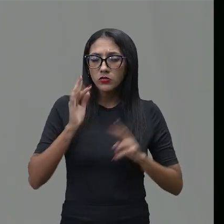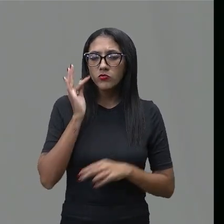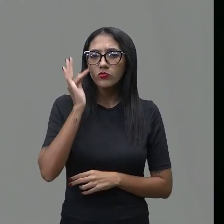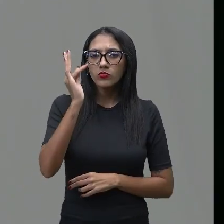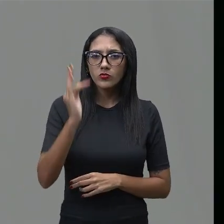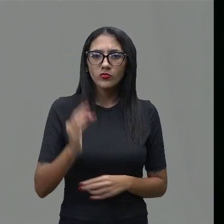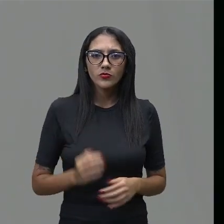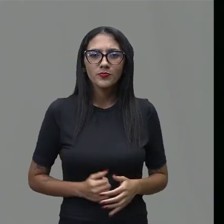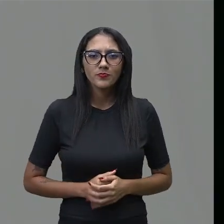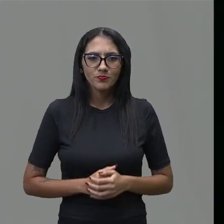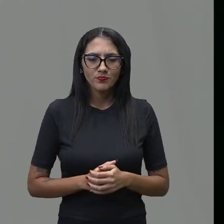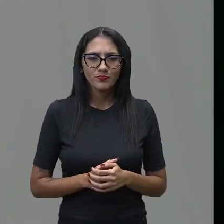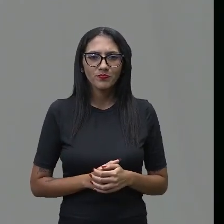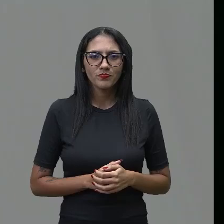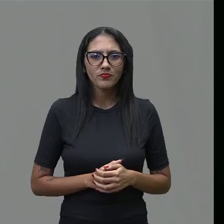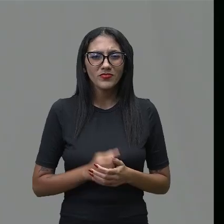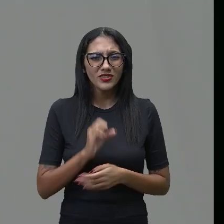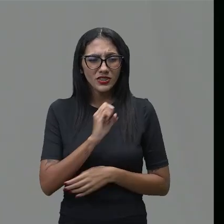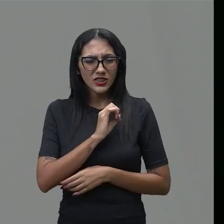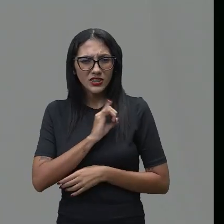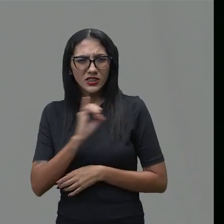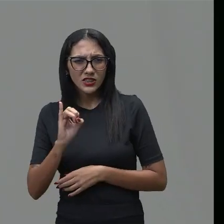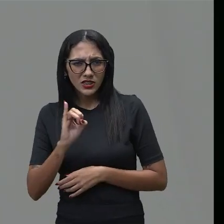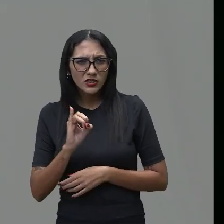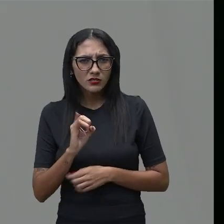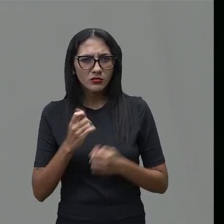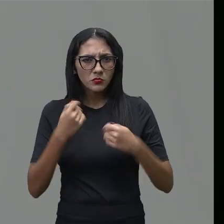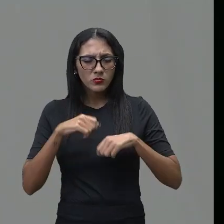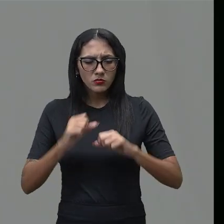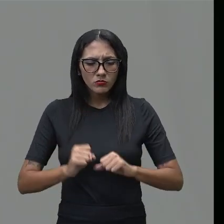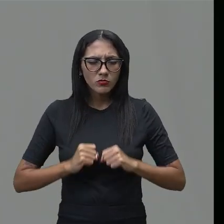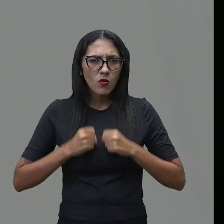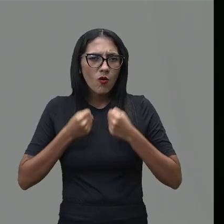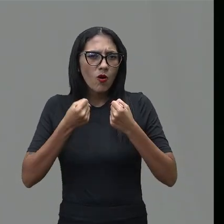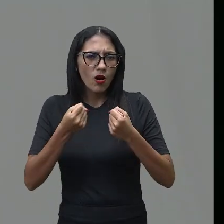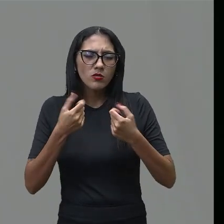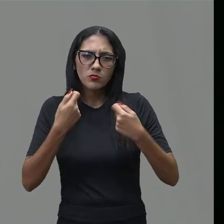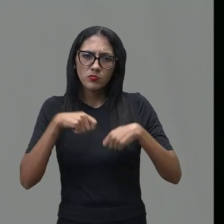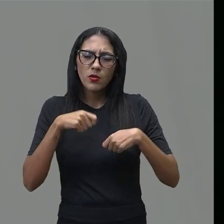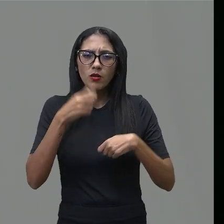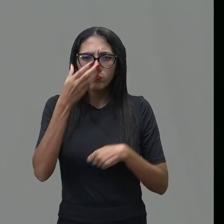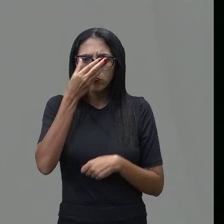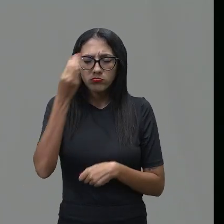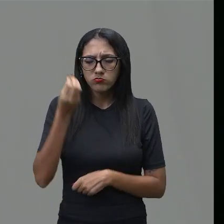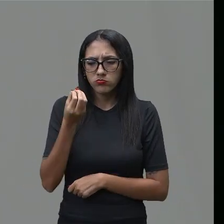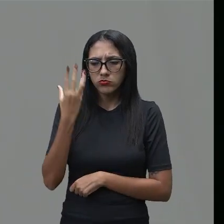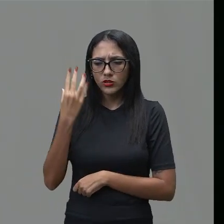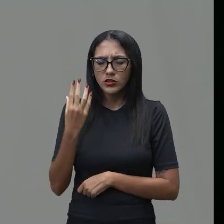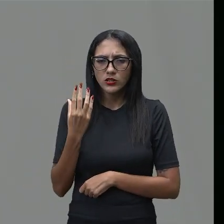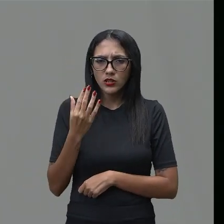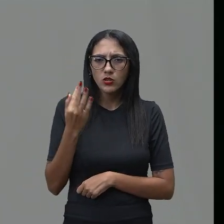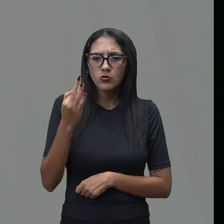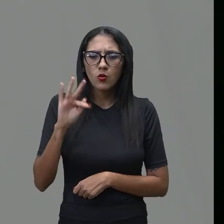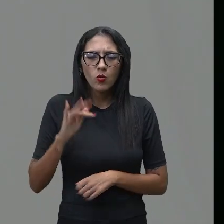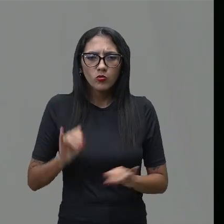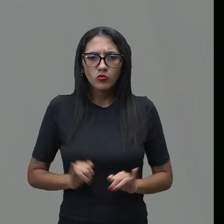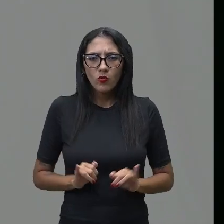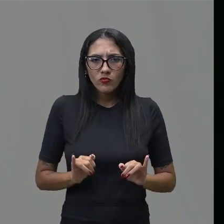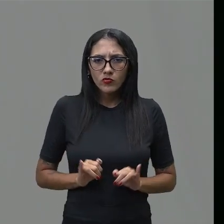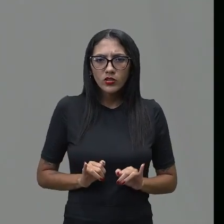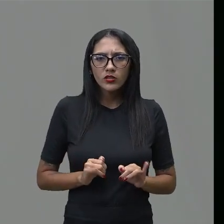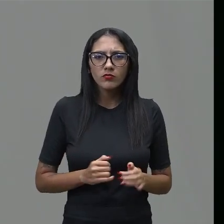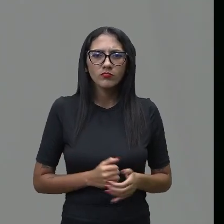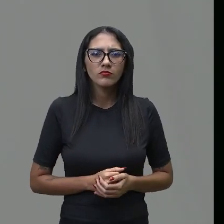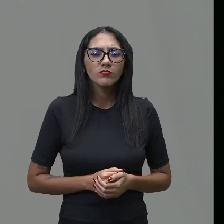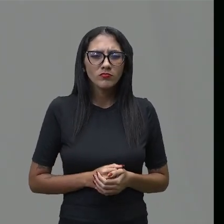passar além do bojador, tem que passar além da dor. Deus ao mar o perigo e o